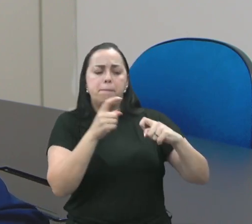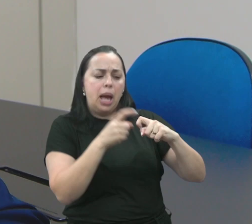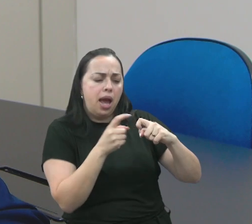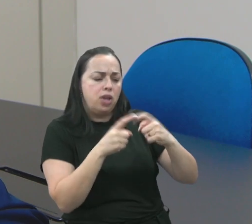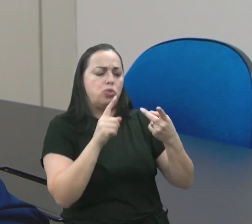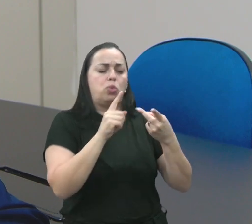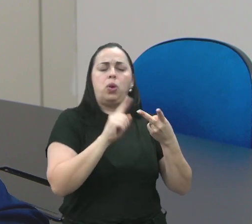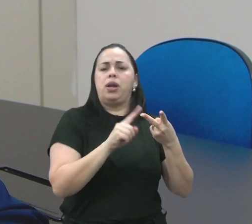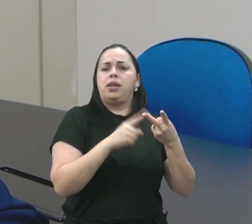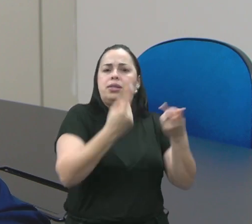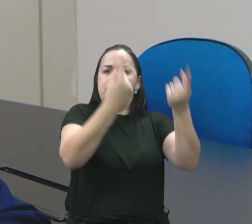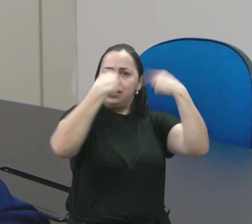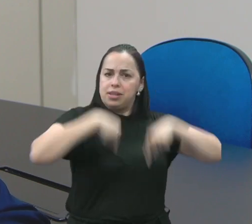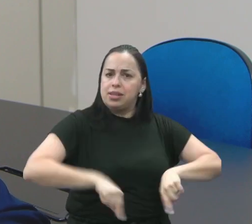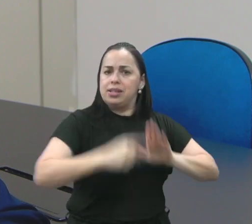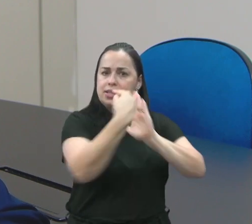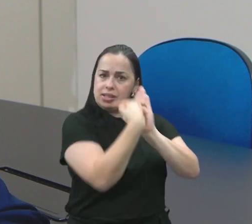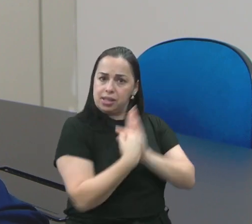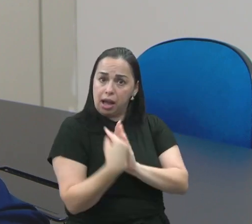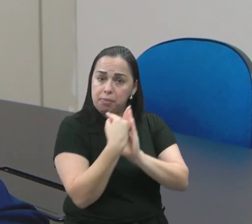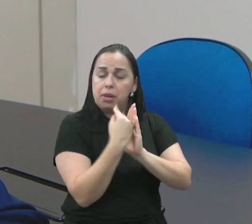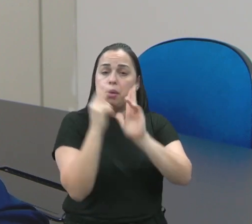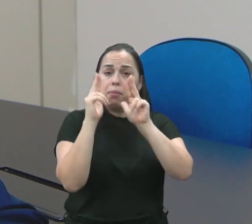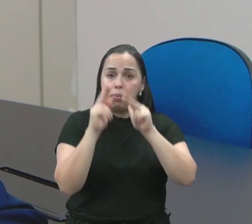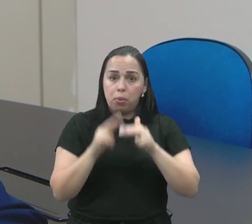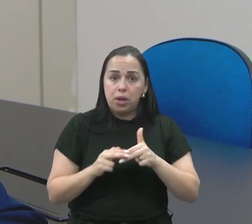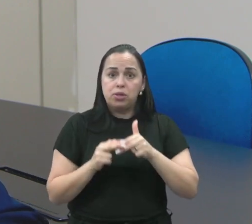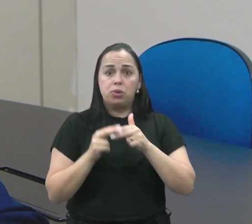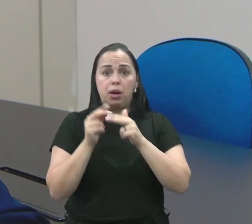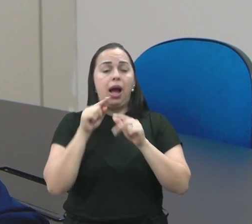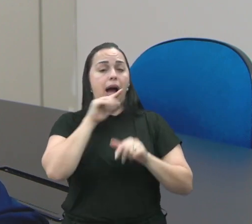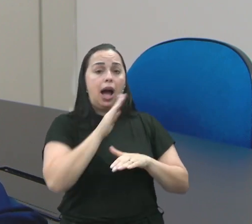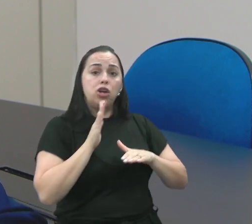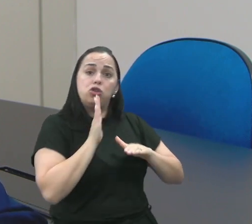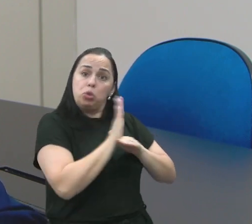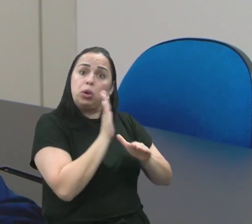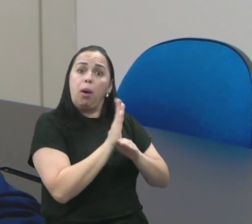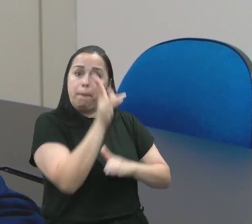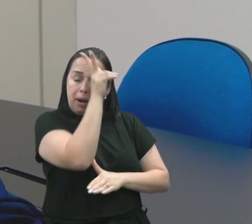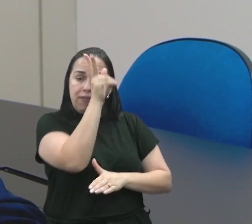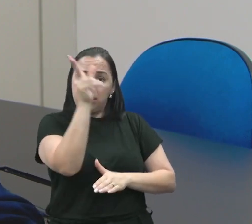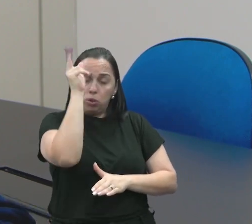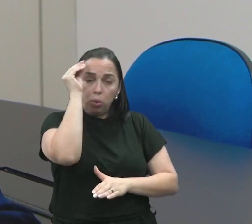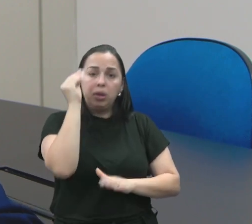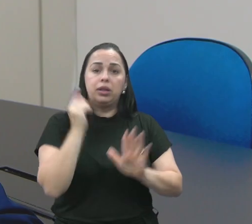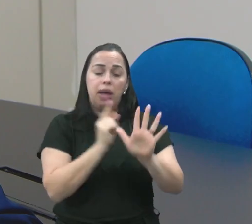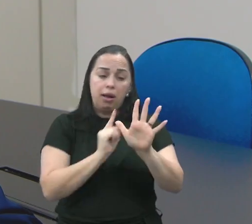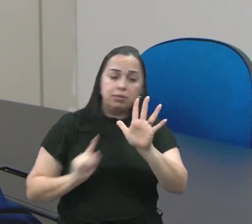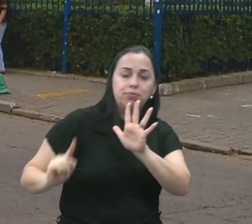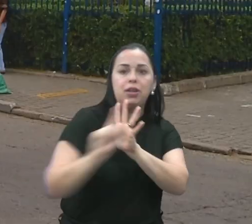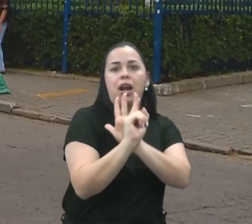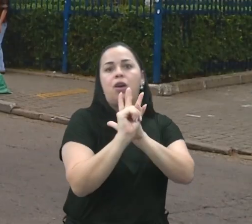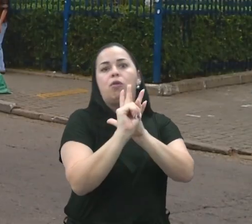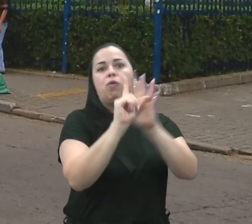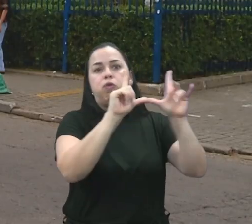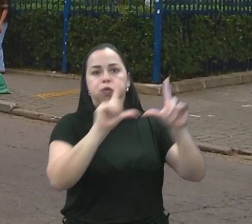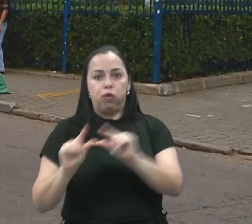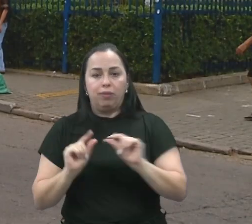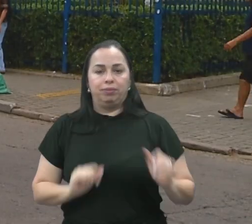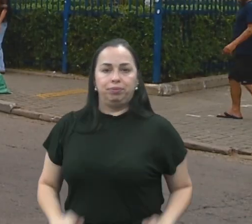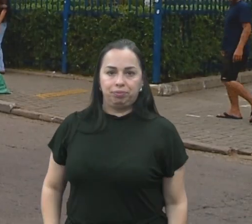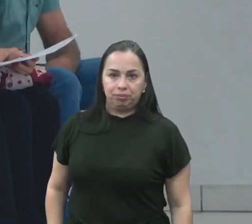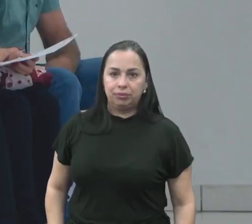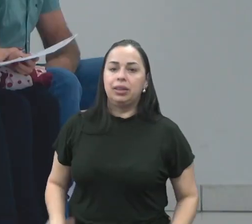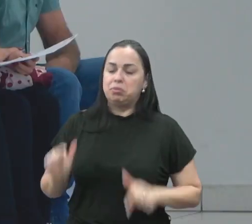gente trazendo, viabilizando com o recurso o município, acaba ajudando o prefeito aí até acelerar esse processo todo. Diante de